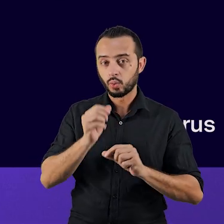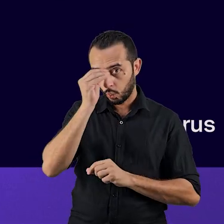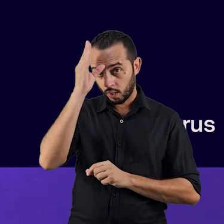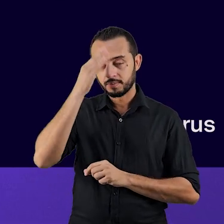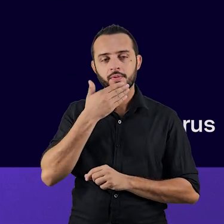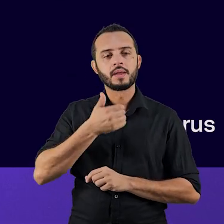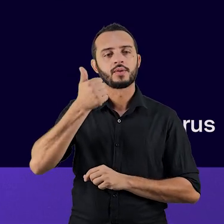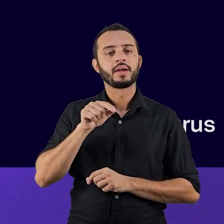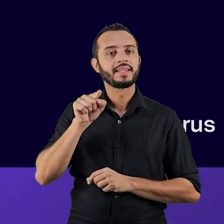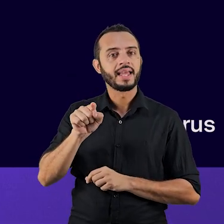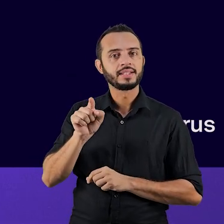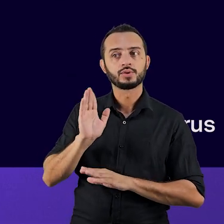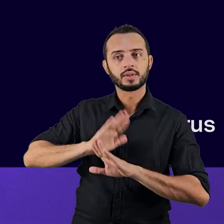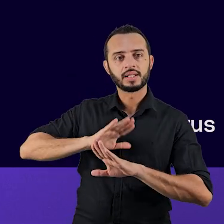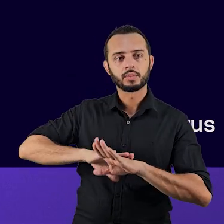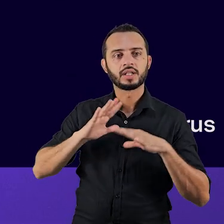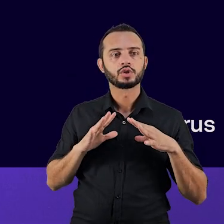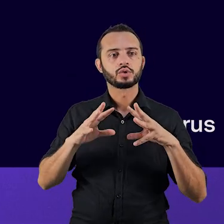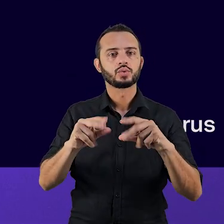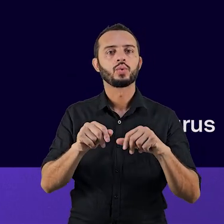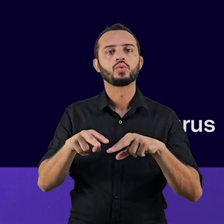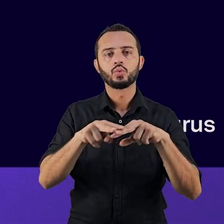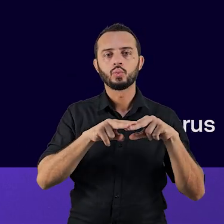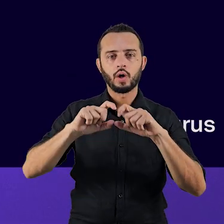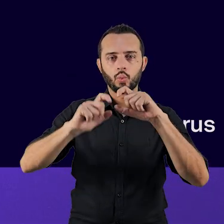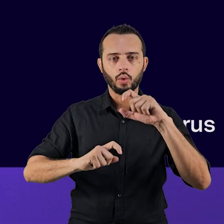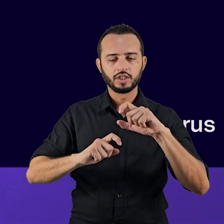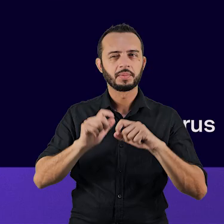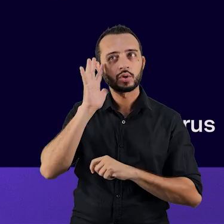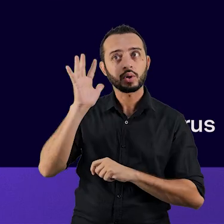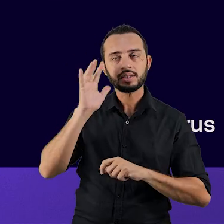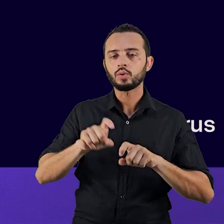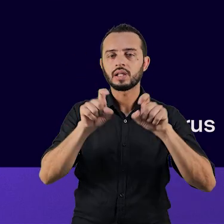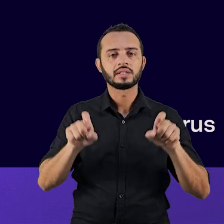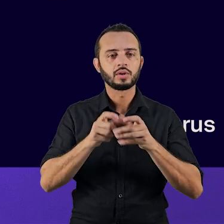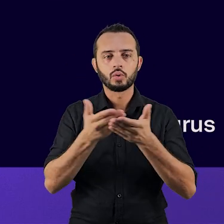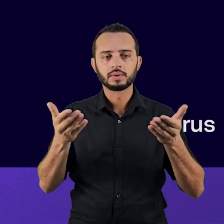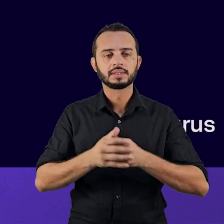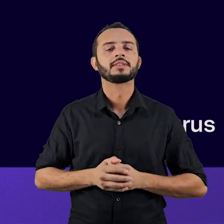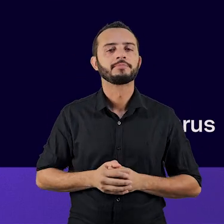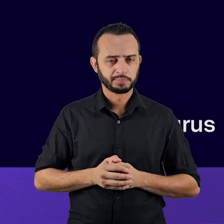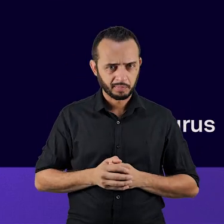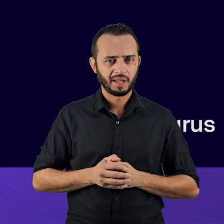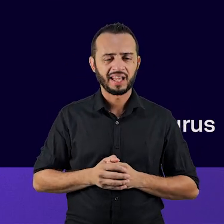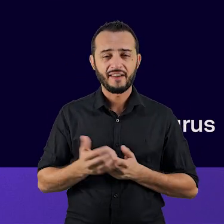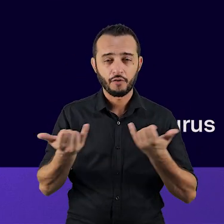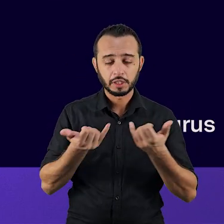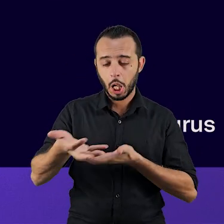Tá? E é isso que está por trás de todos os algoritmos e toda a teoria da computação. Reduzir a